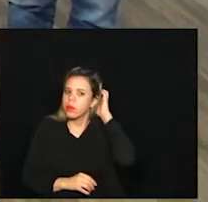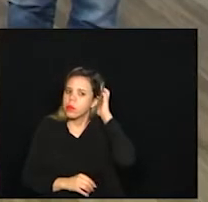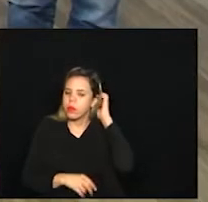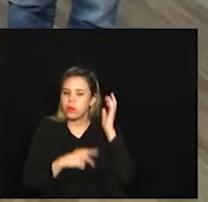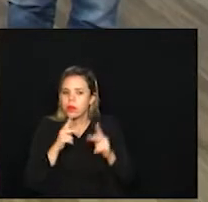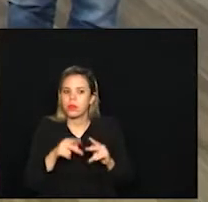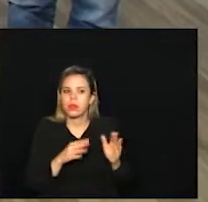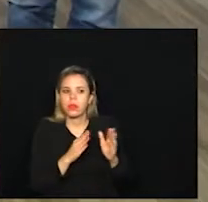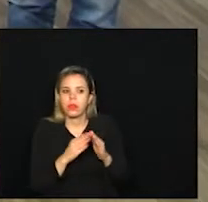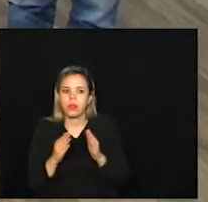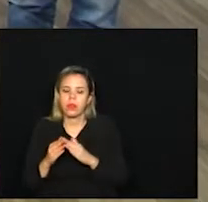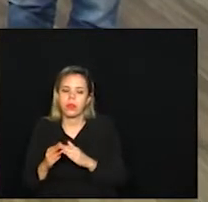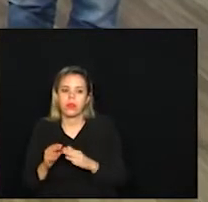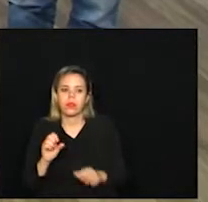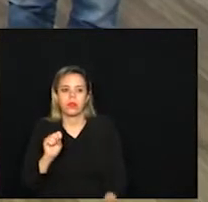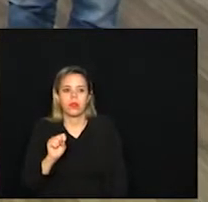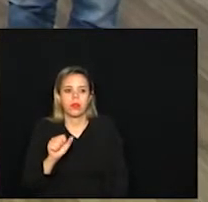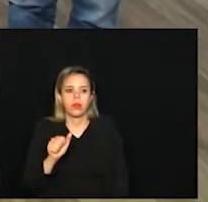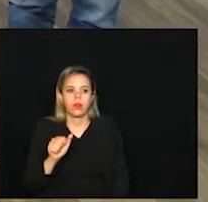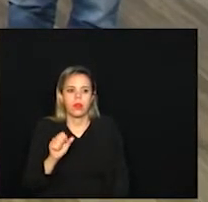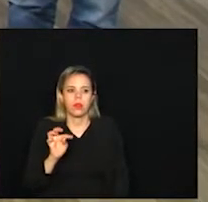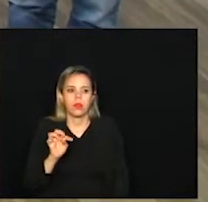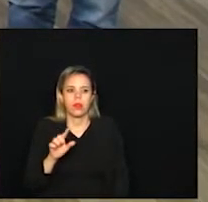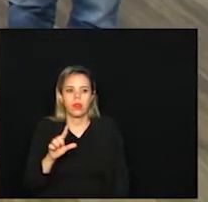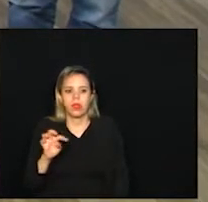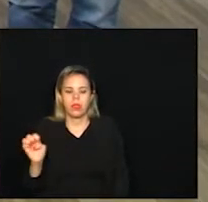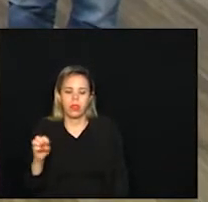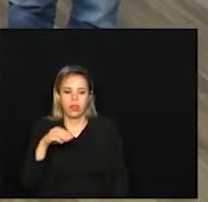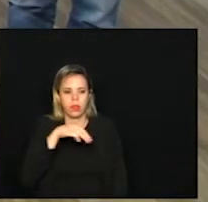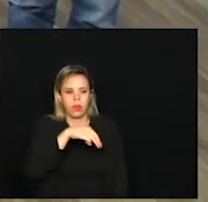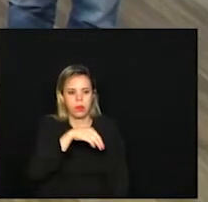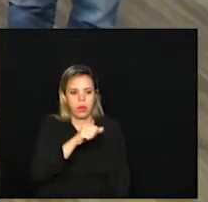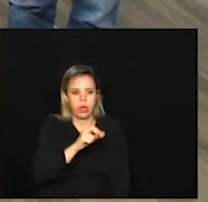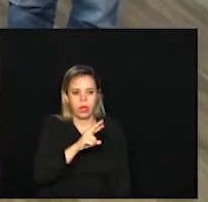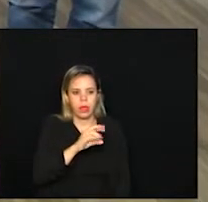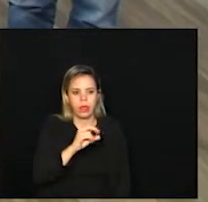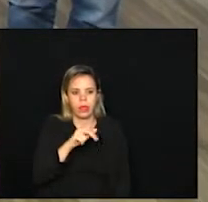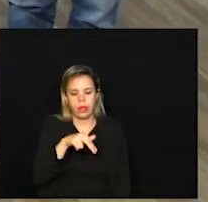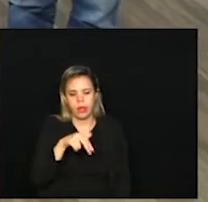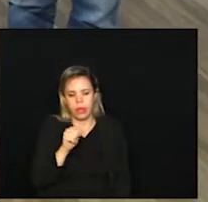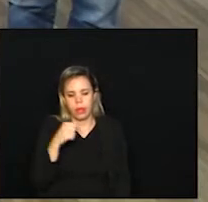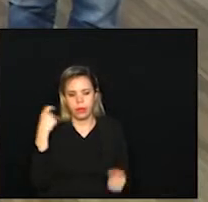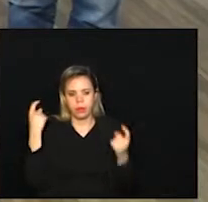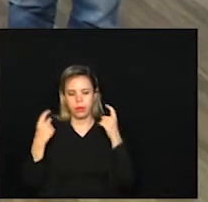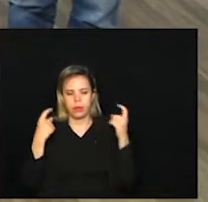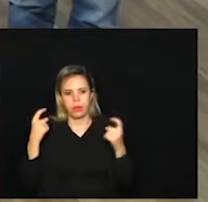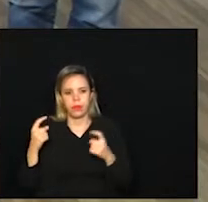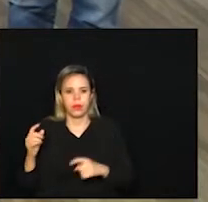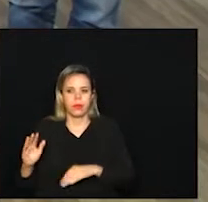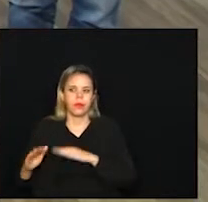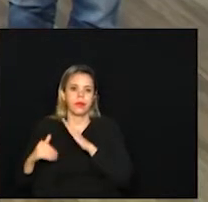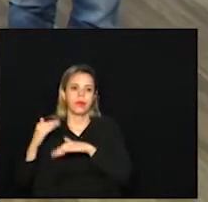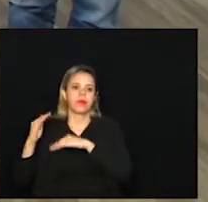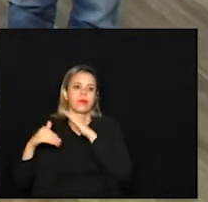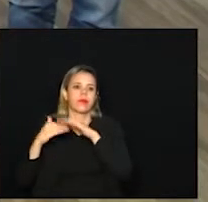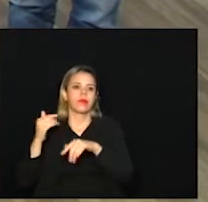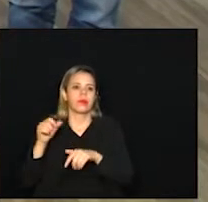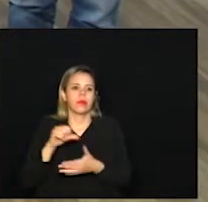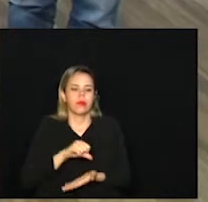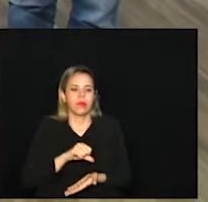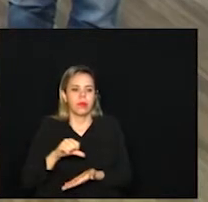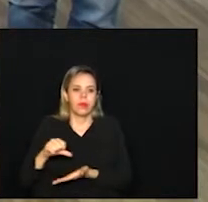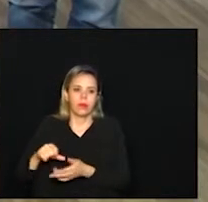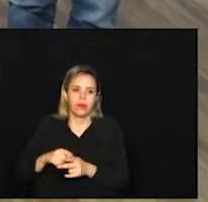moradores da região do Satélite Íris e também do Jardim Maracanã também tem a preocupação com o desenvolvimento da região